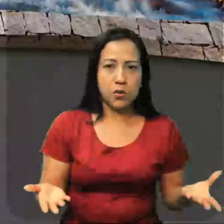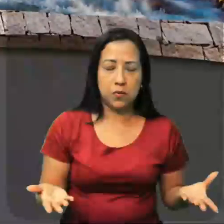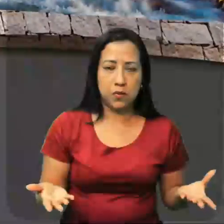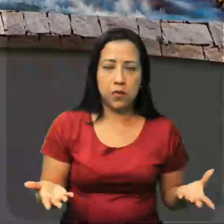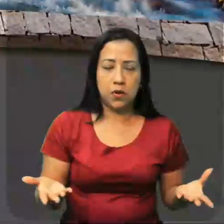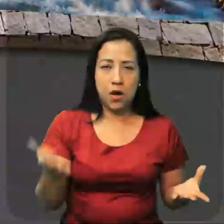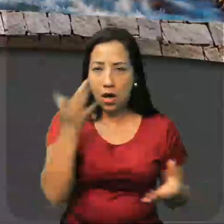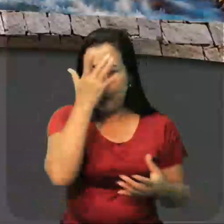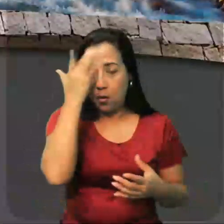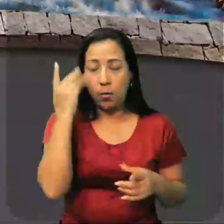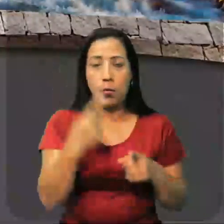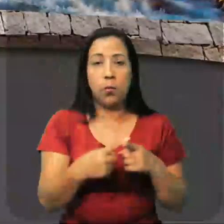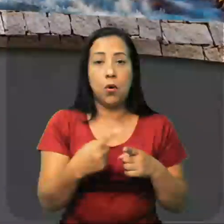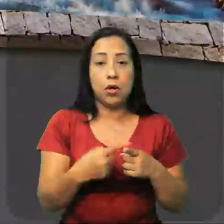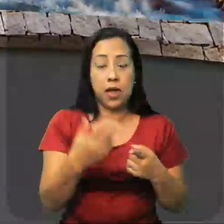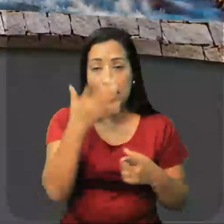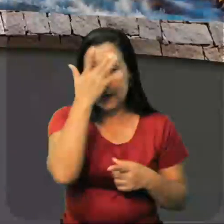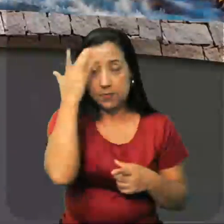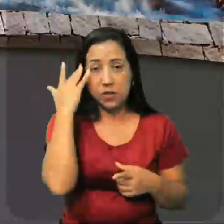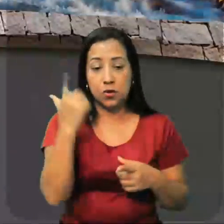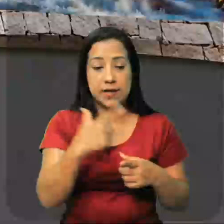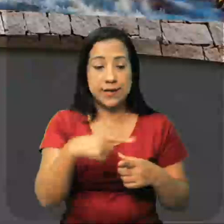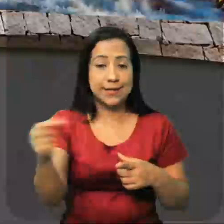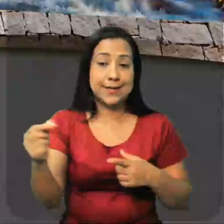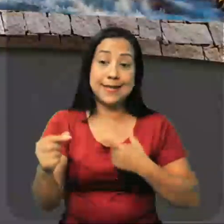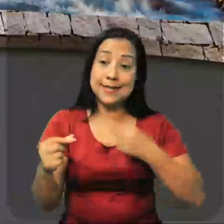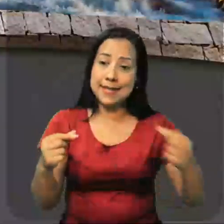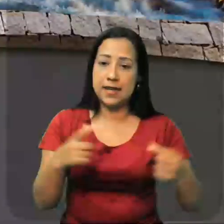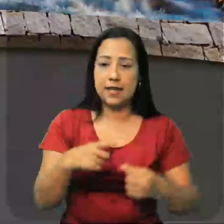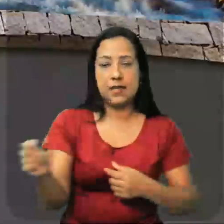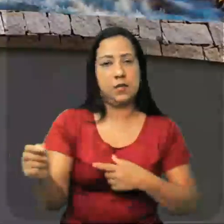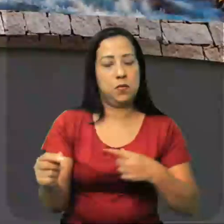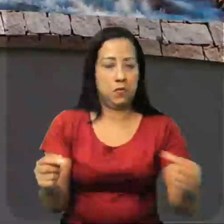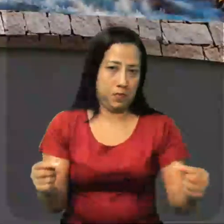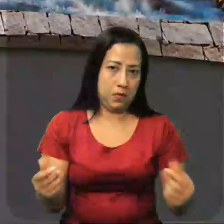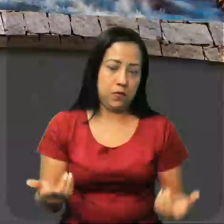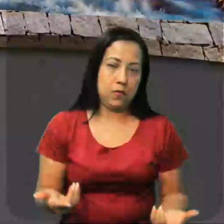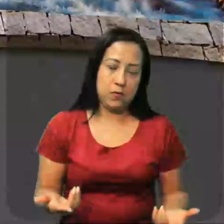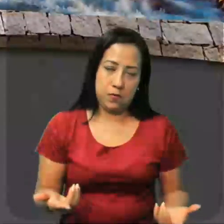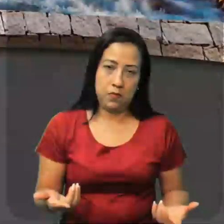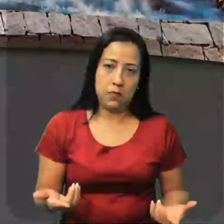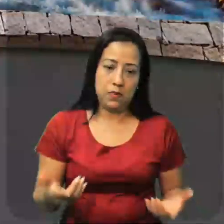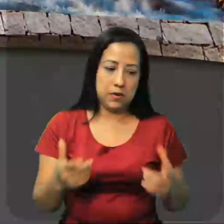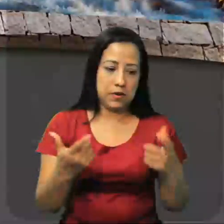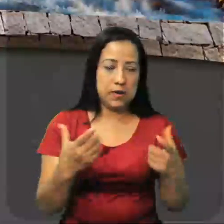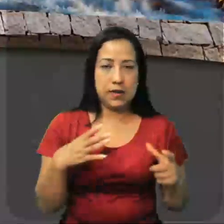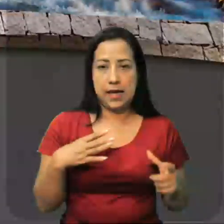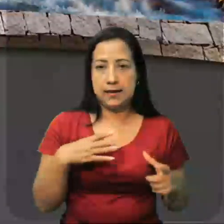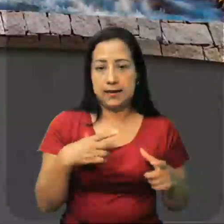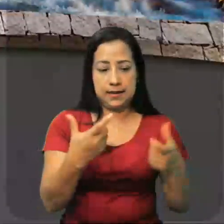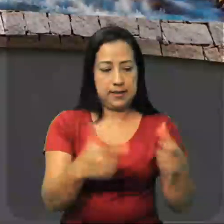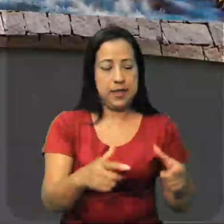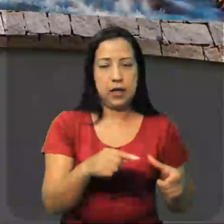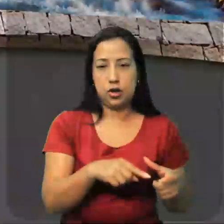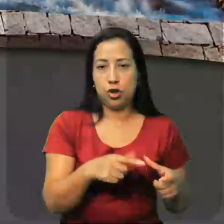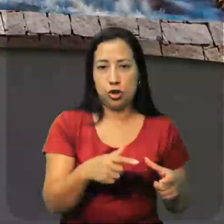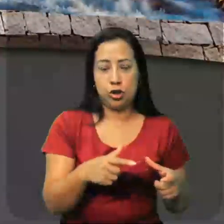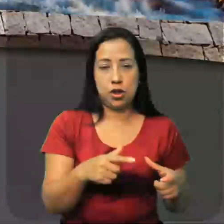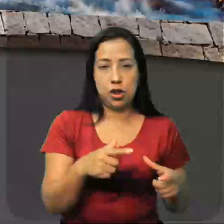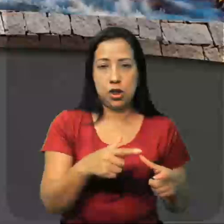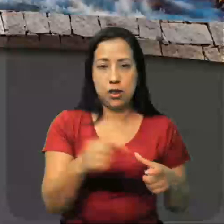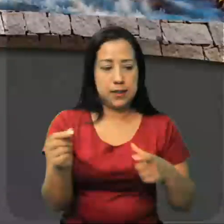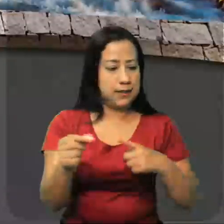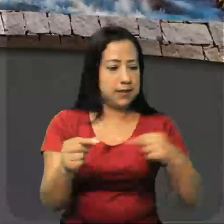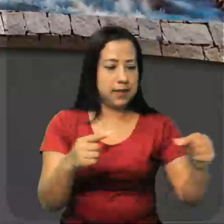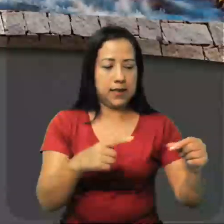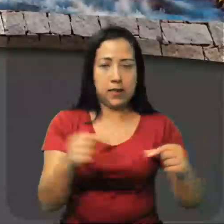E tem outras pelo Brasil, que você pode ver esse caso. Tá? Isso é uma outra maneira de você mostrar o crescimento